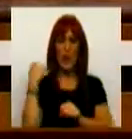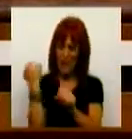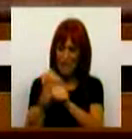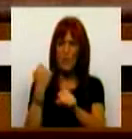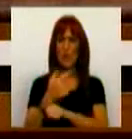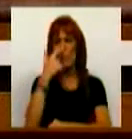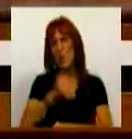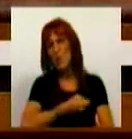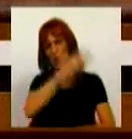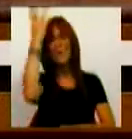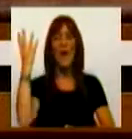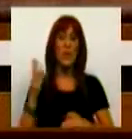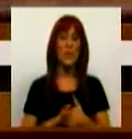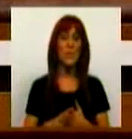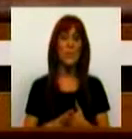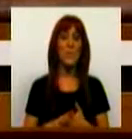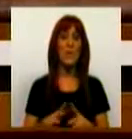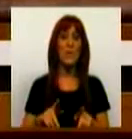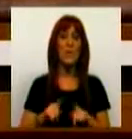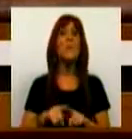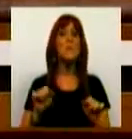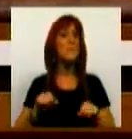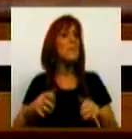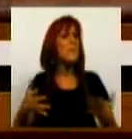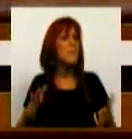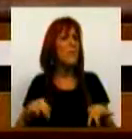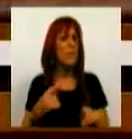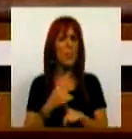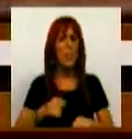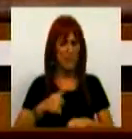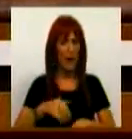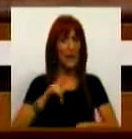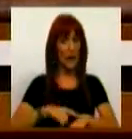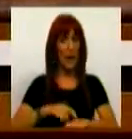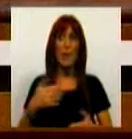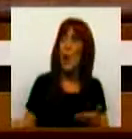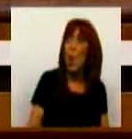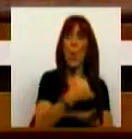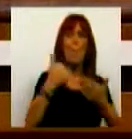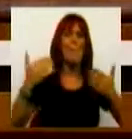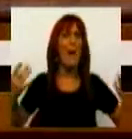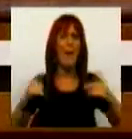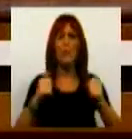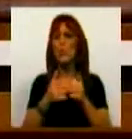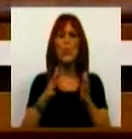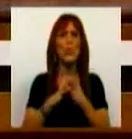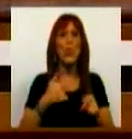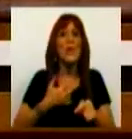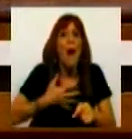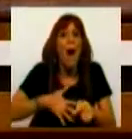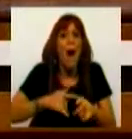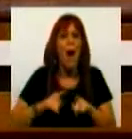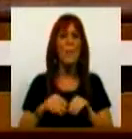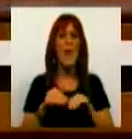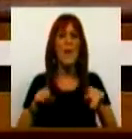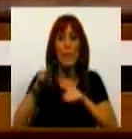de muita gente. Quase final, sim, porque ainda vamos a tempo de recuperar, se todos quisermos, a